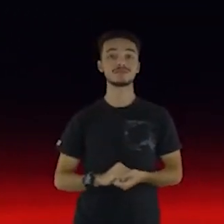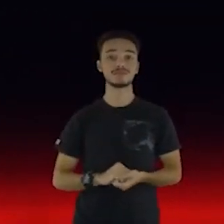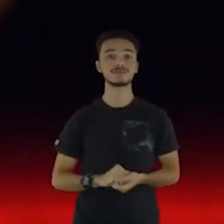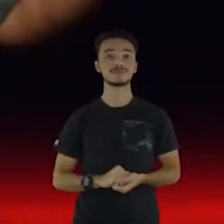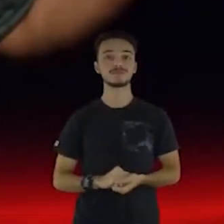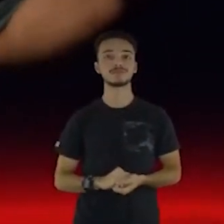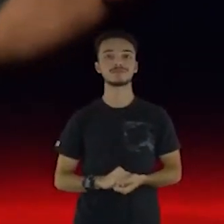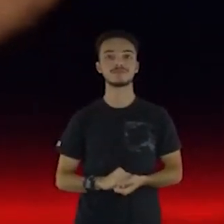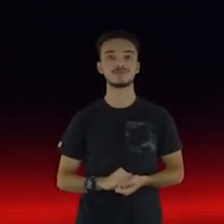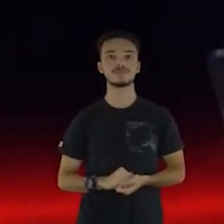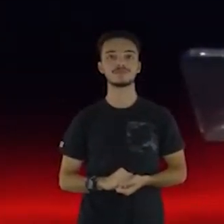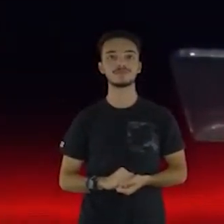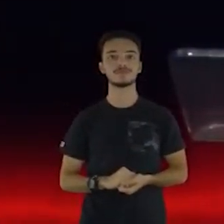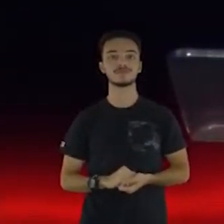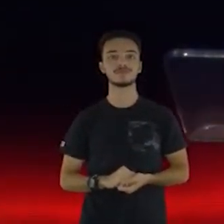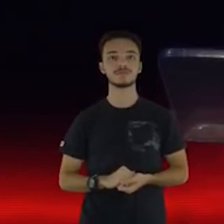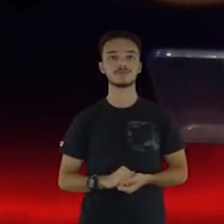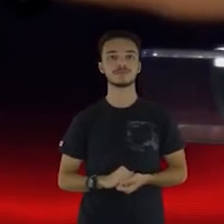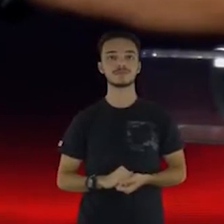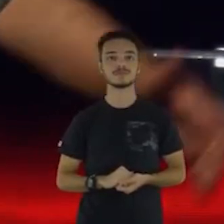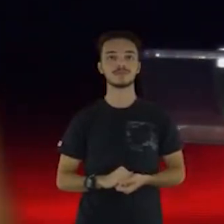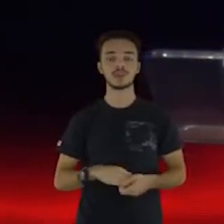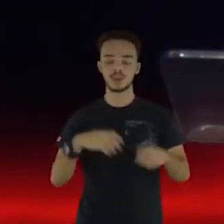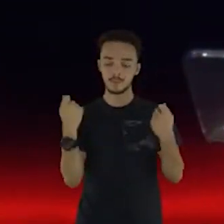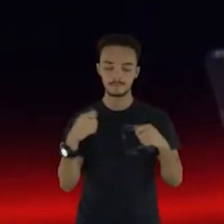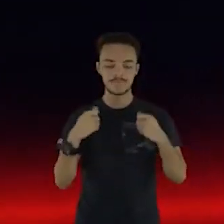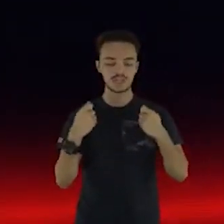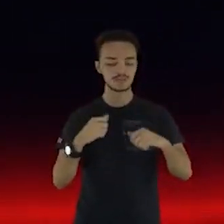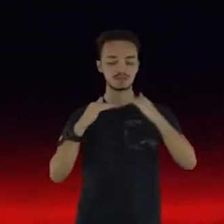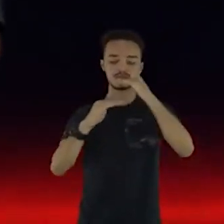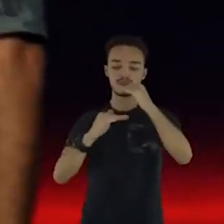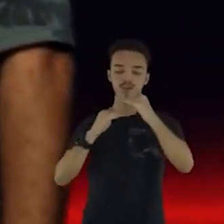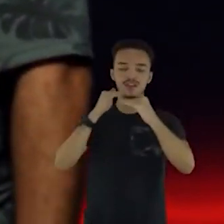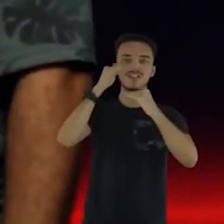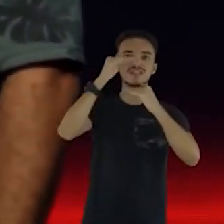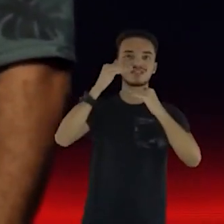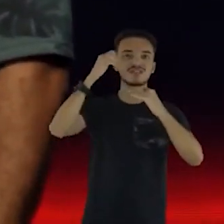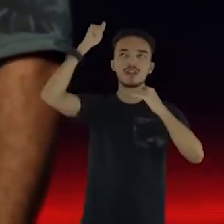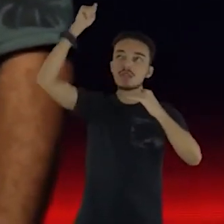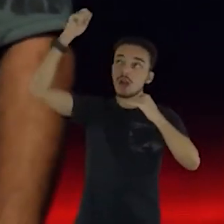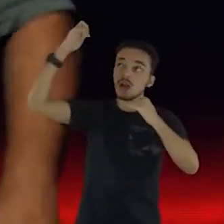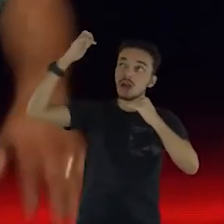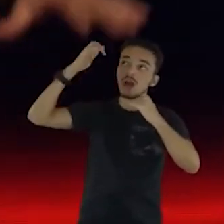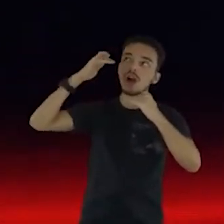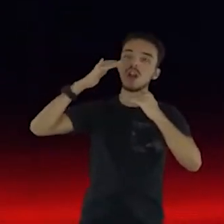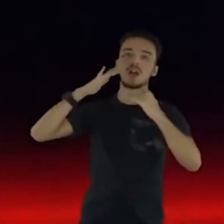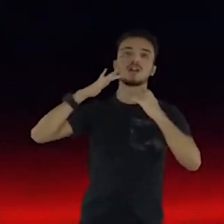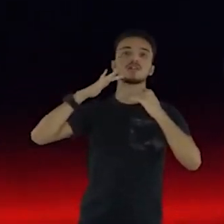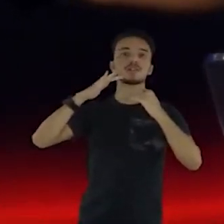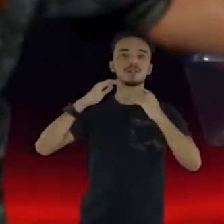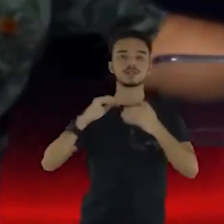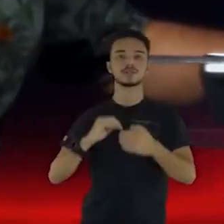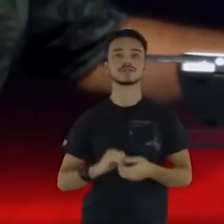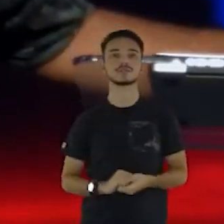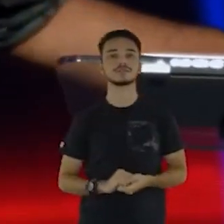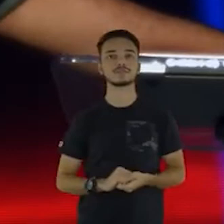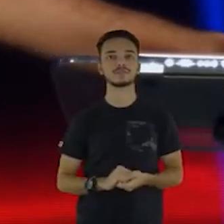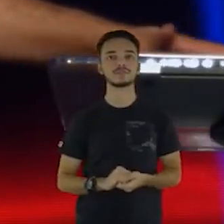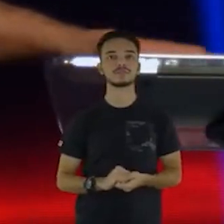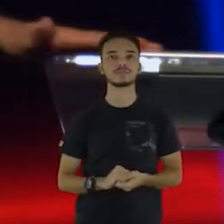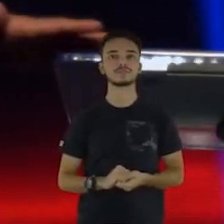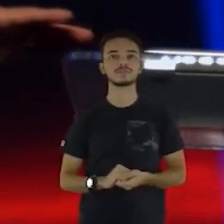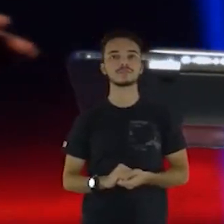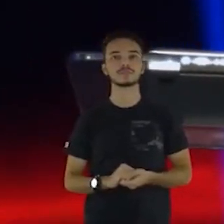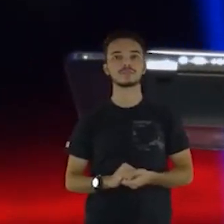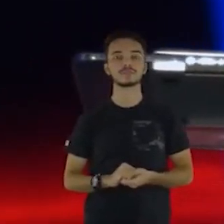É uma quase que uma ordem de Deus: antes crescei na graça e no conhecimento. Para que a gente cresça em